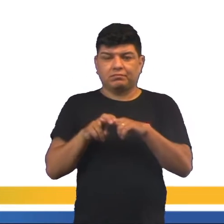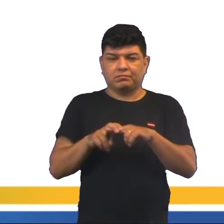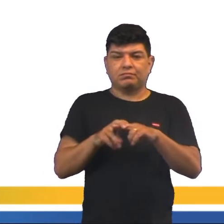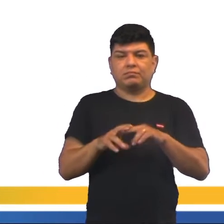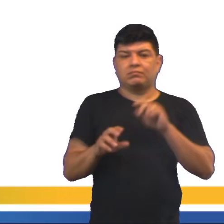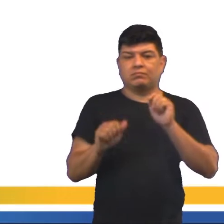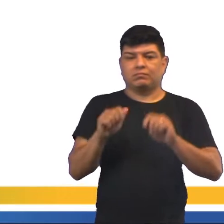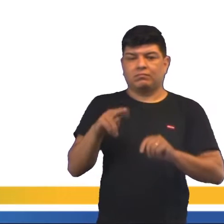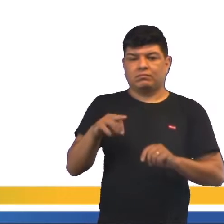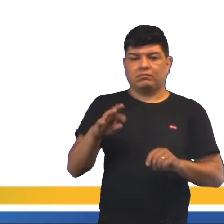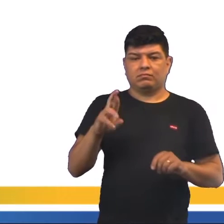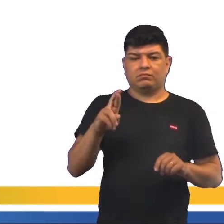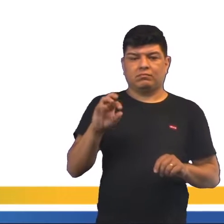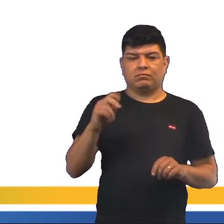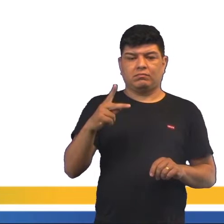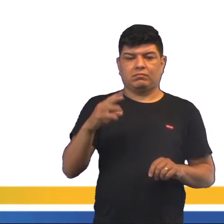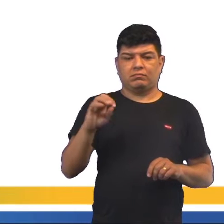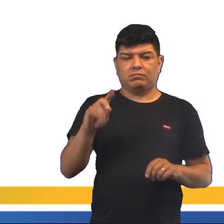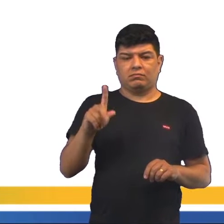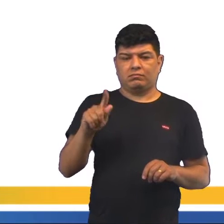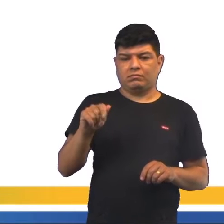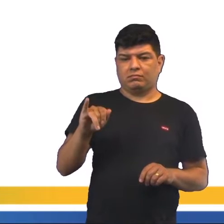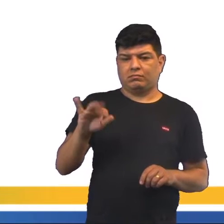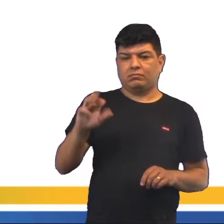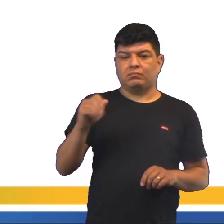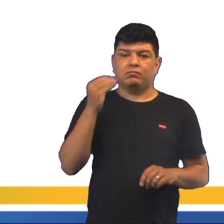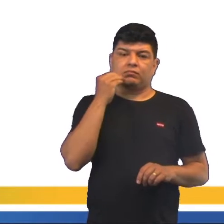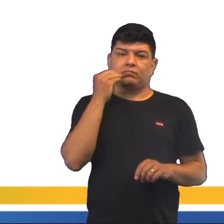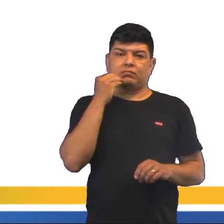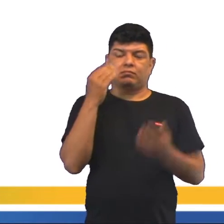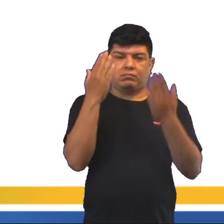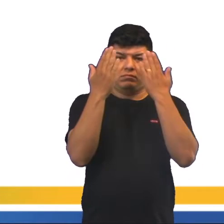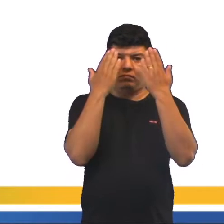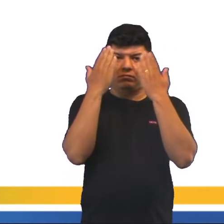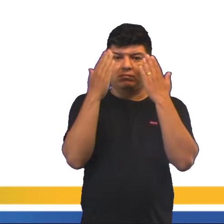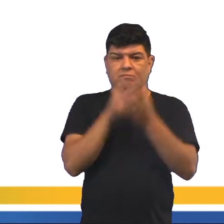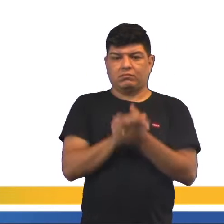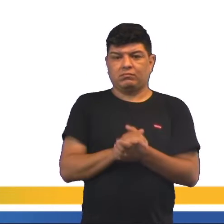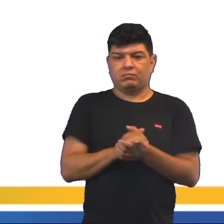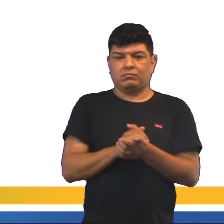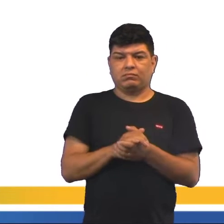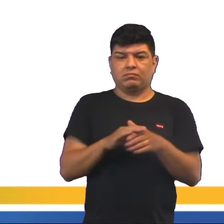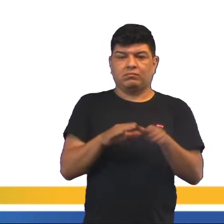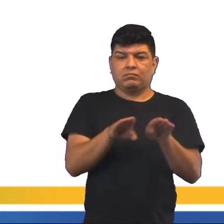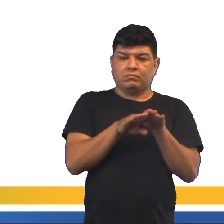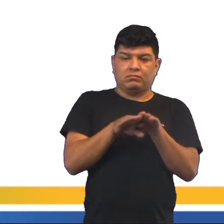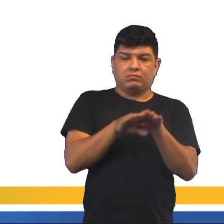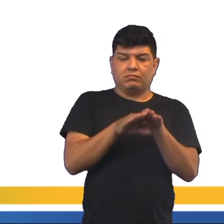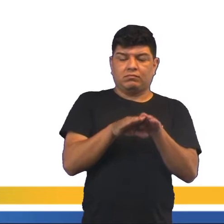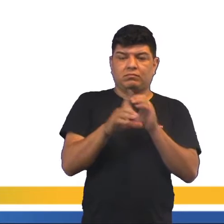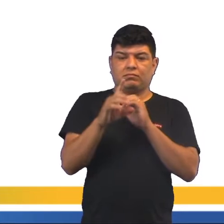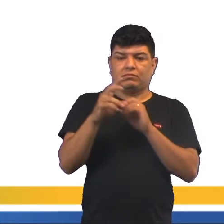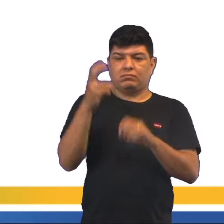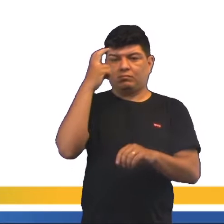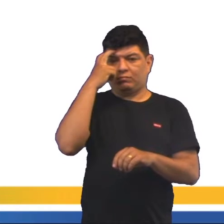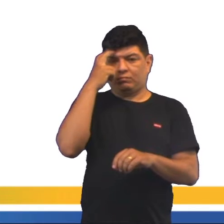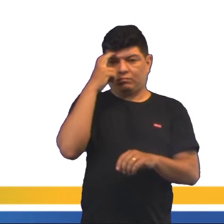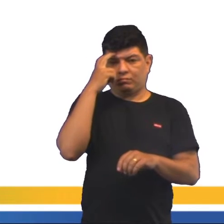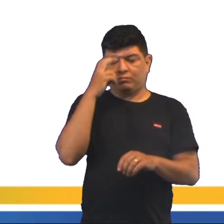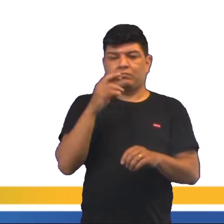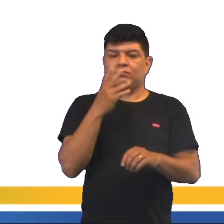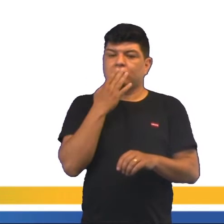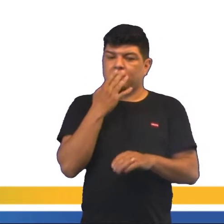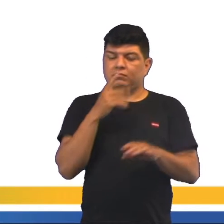Na antropologia do século XIX, tentava-se associar o nível de desenvolvimento cultural com a